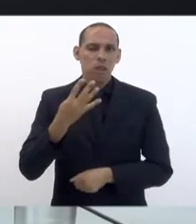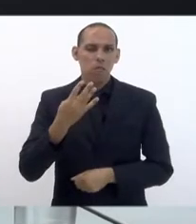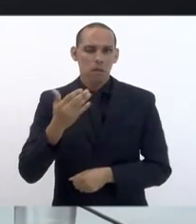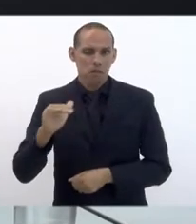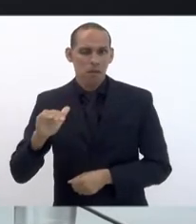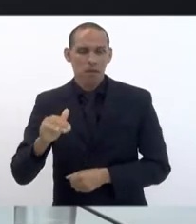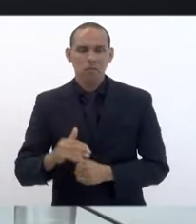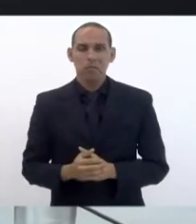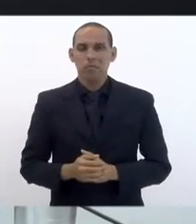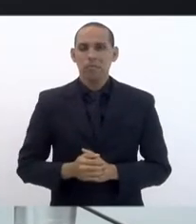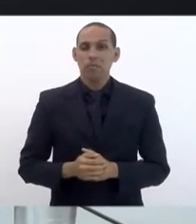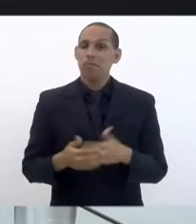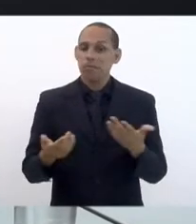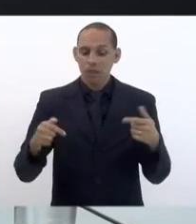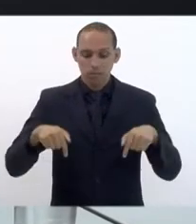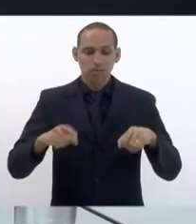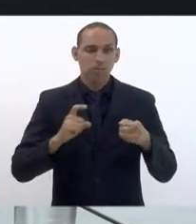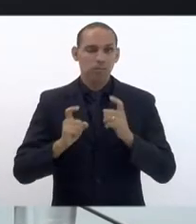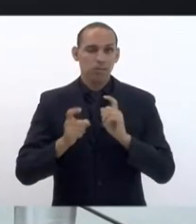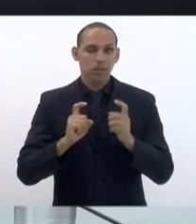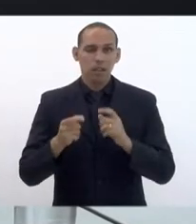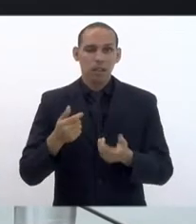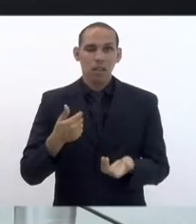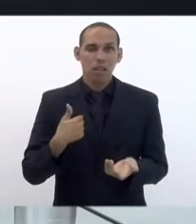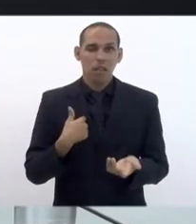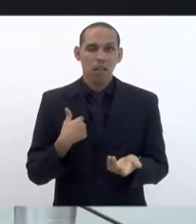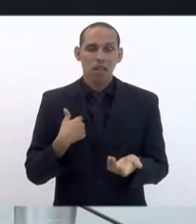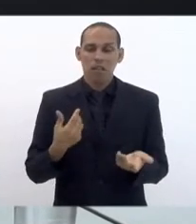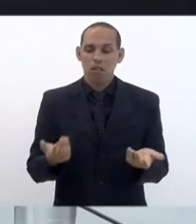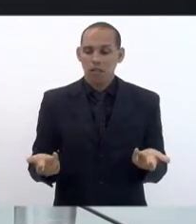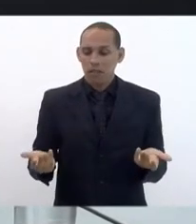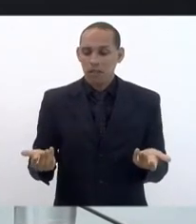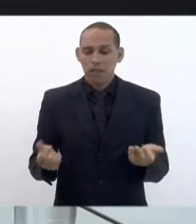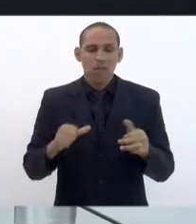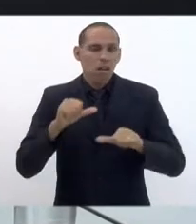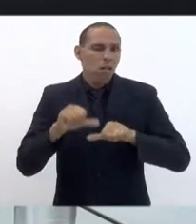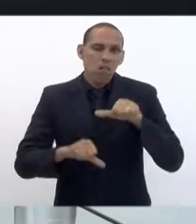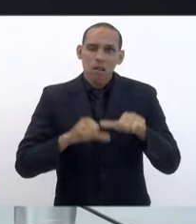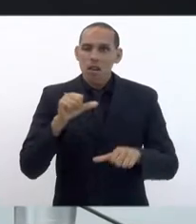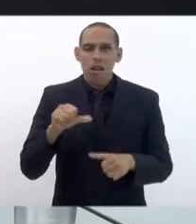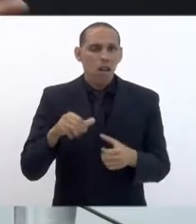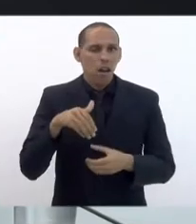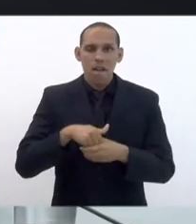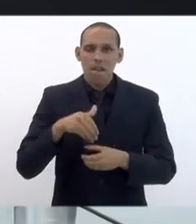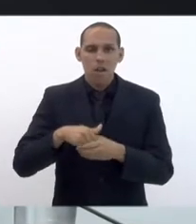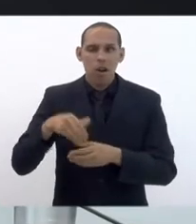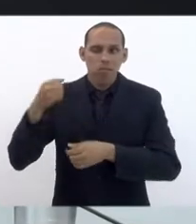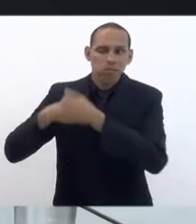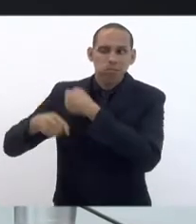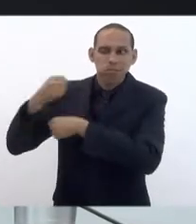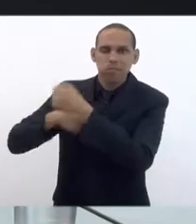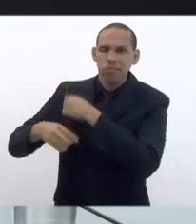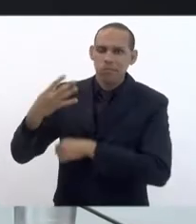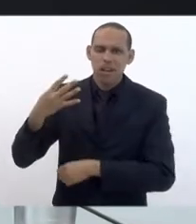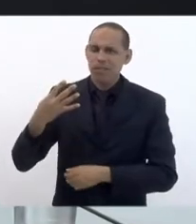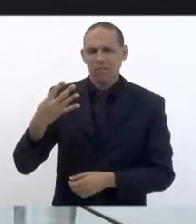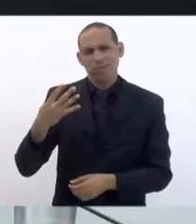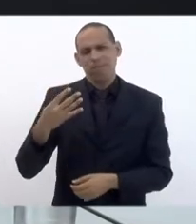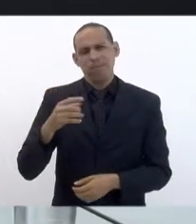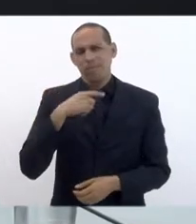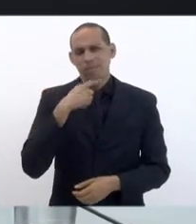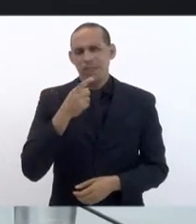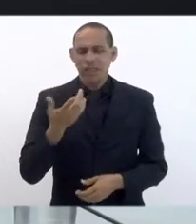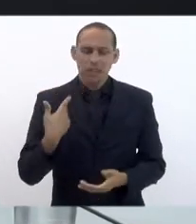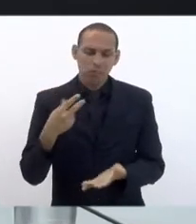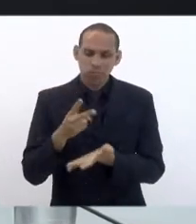Em tese, numa reunião como essa, eu não tenho como alterar o voto que eu dei há 4 anos e meio atrás. Então,